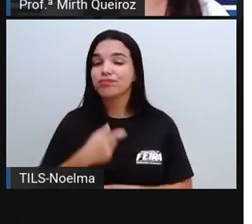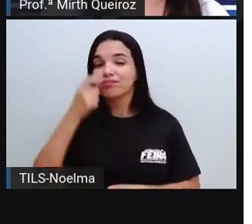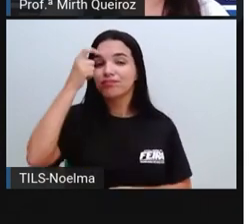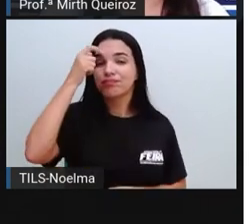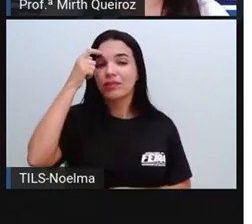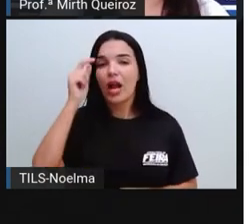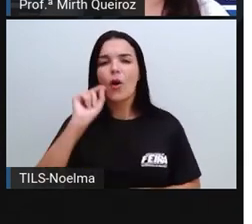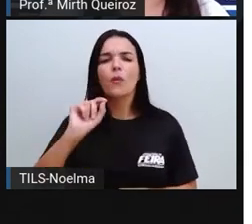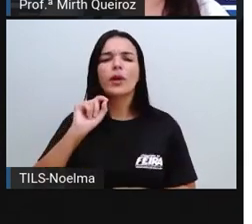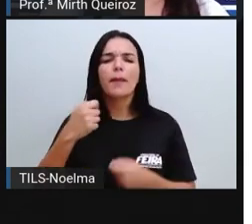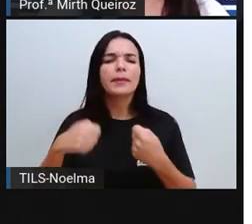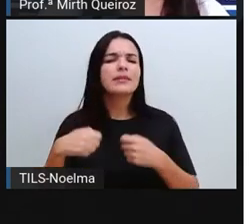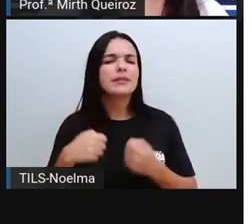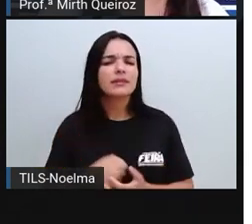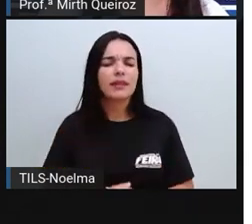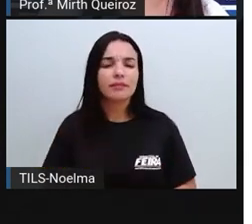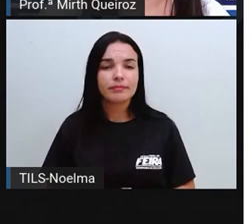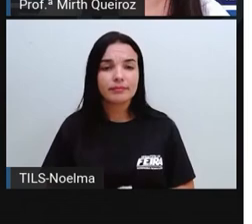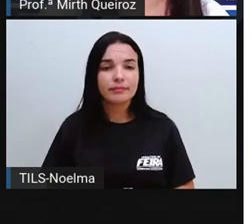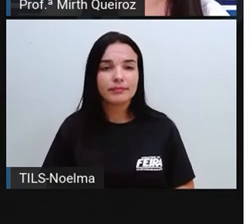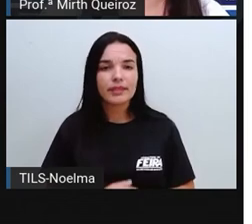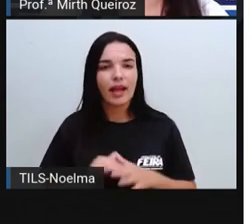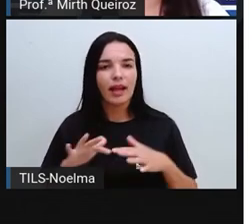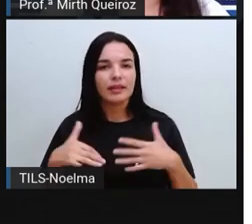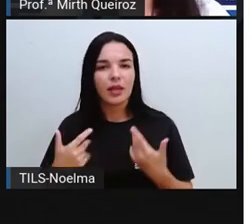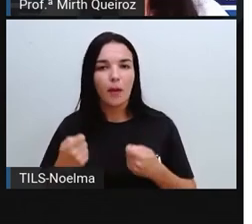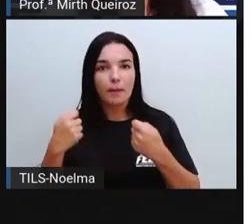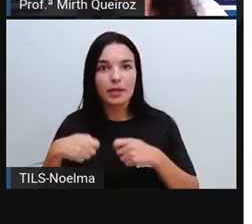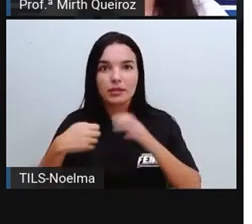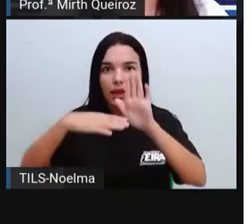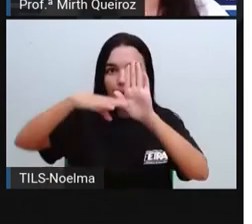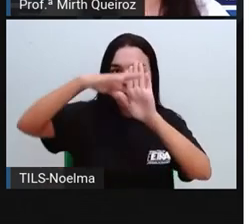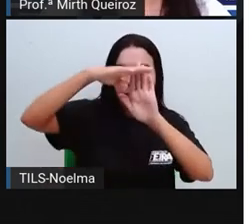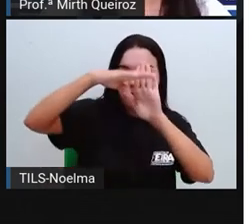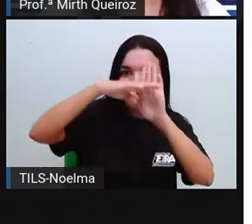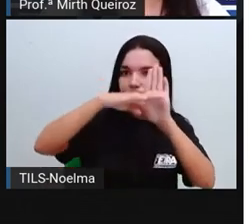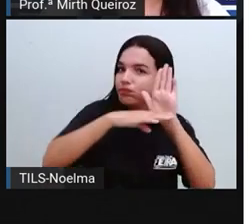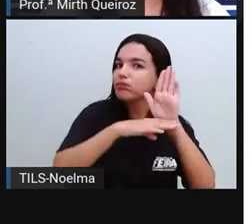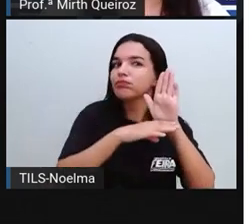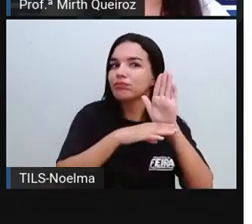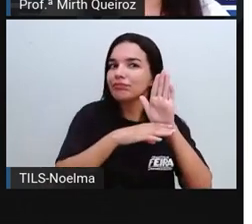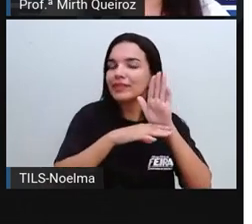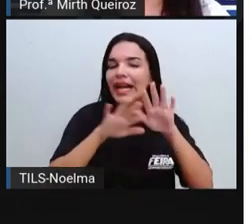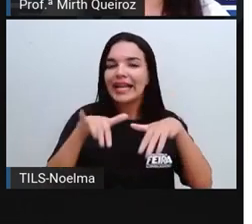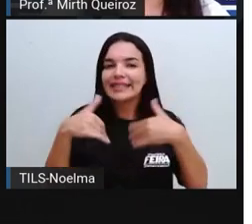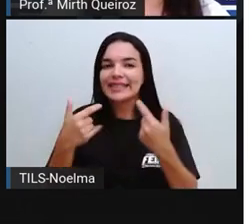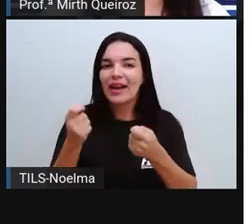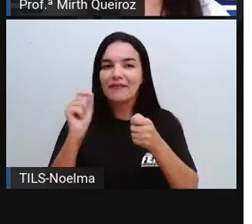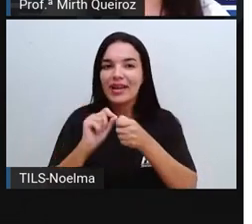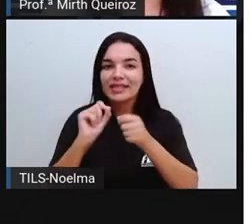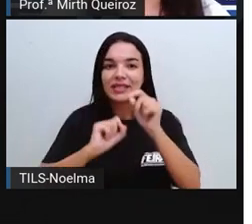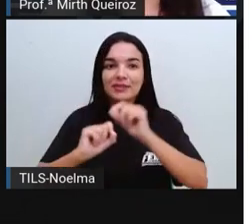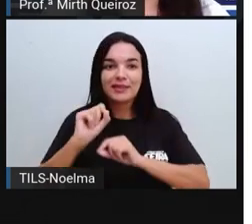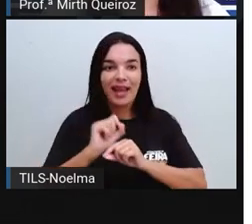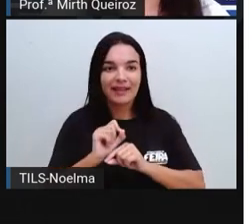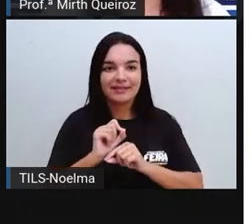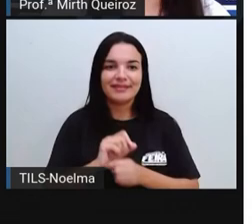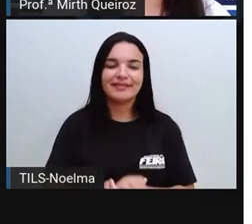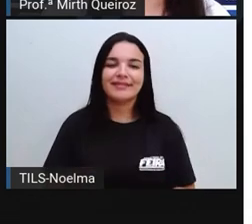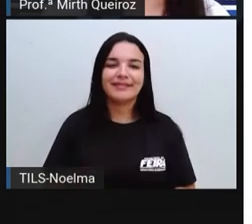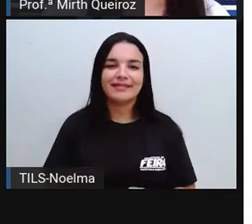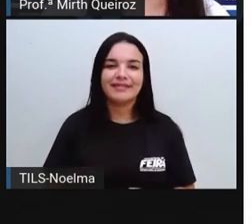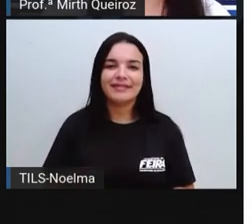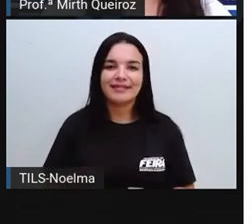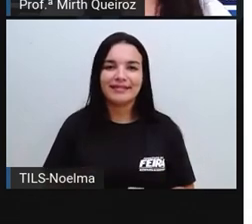ser preciso para isso? Precisa sim um planejamento do texto, né? E para o planejamento do texto, se faz necessária a